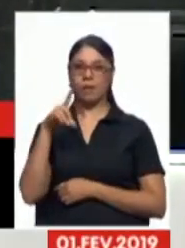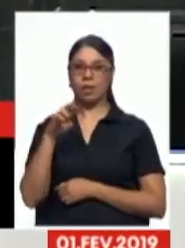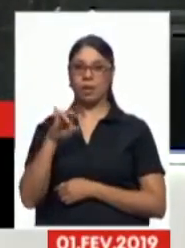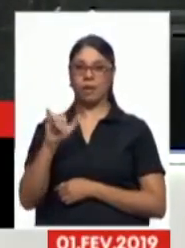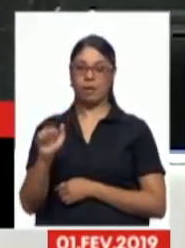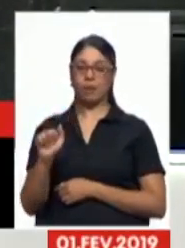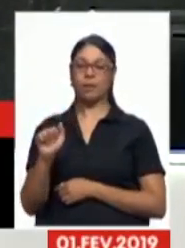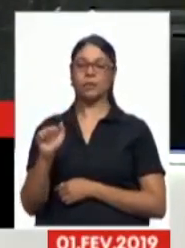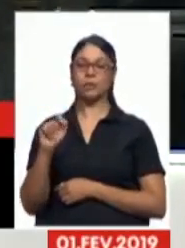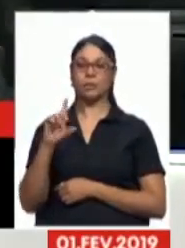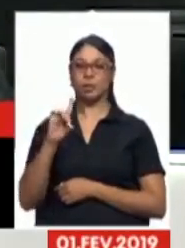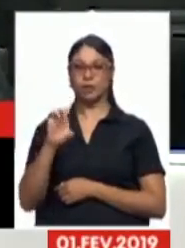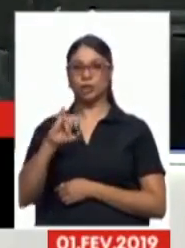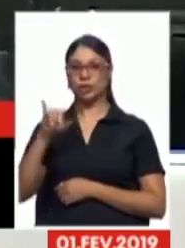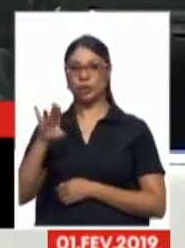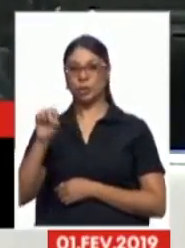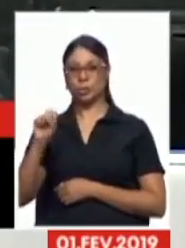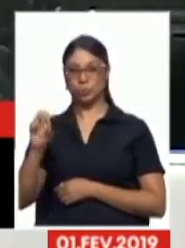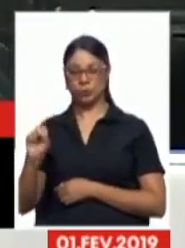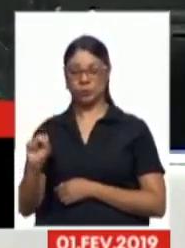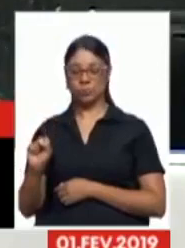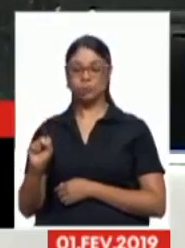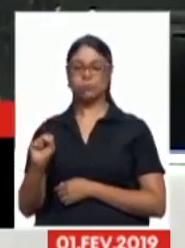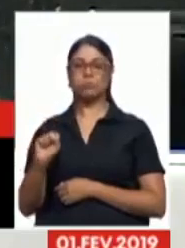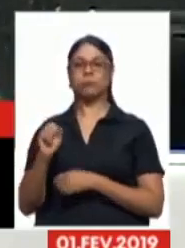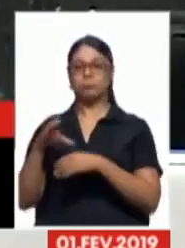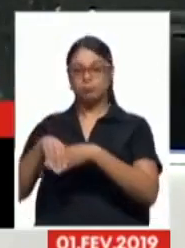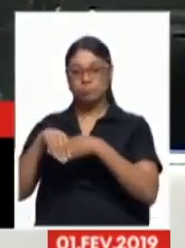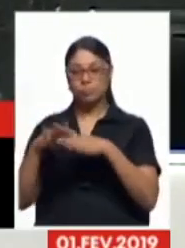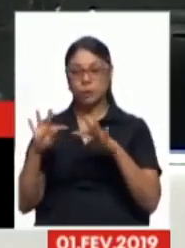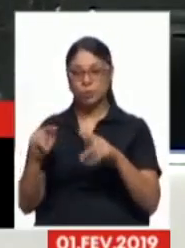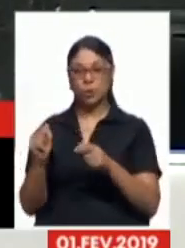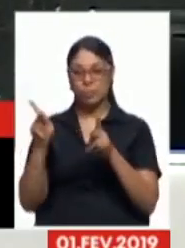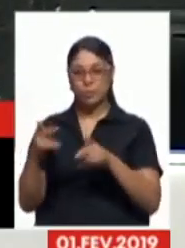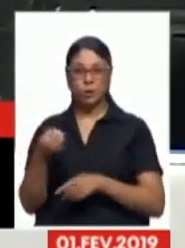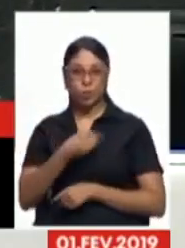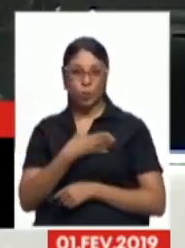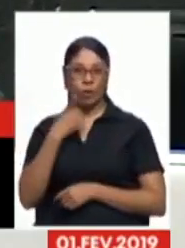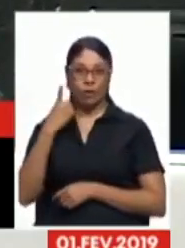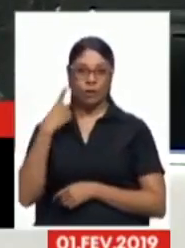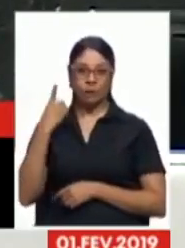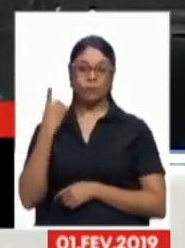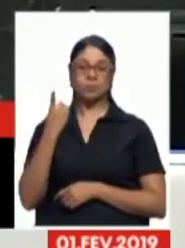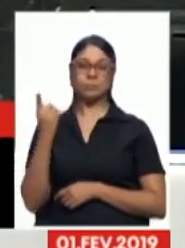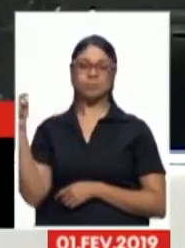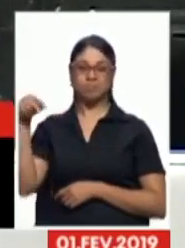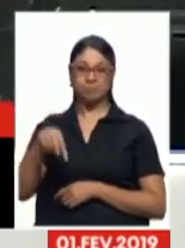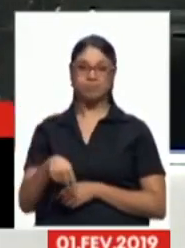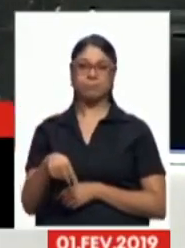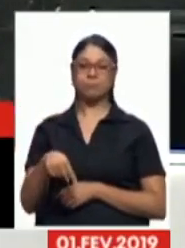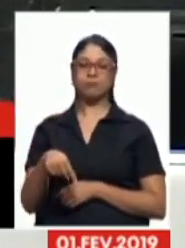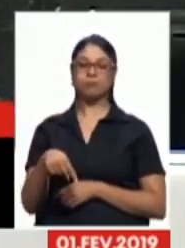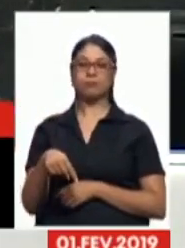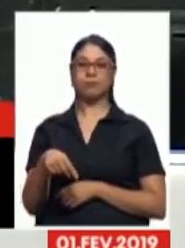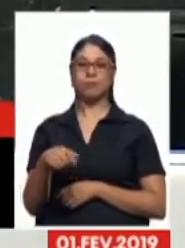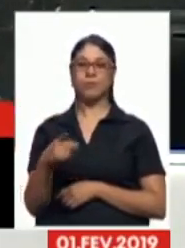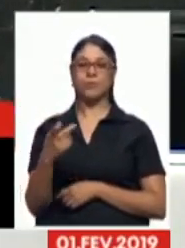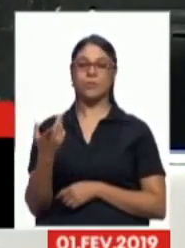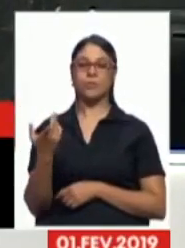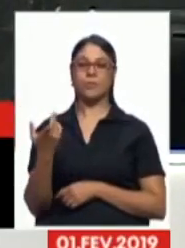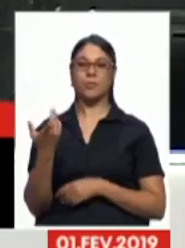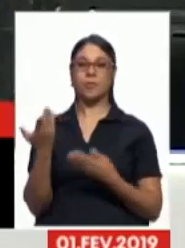novos parlamentares que chegam ao Parlamento nesta legislatura, legitimados pela